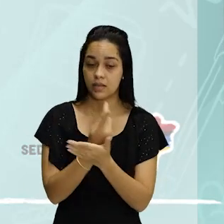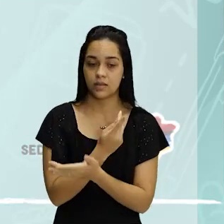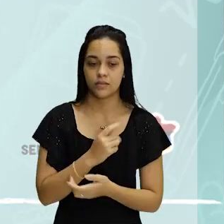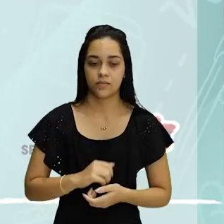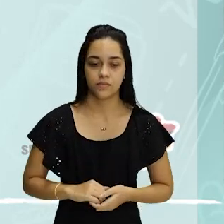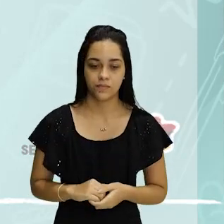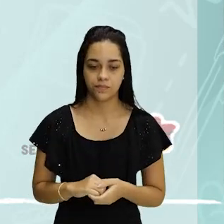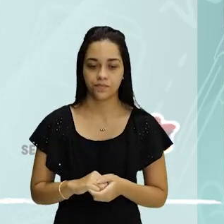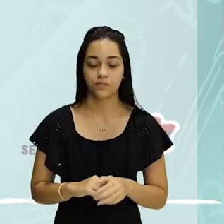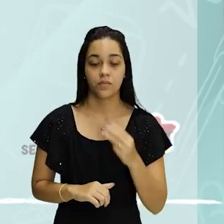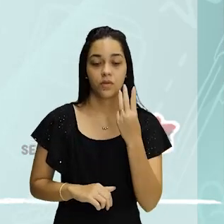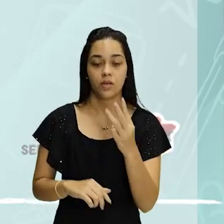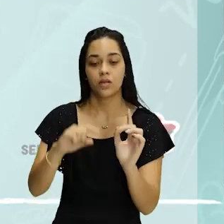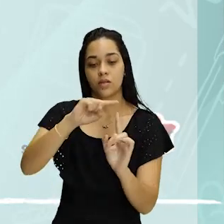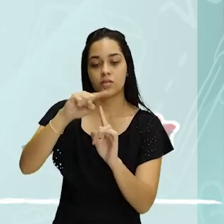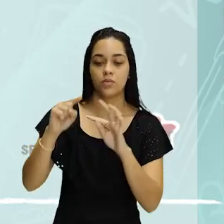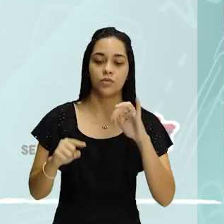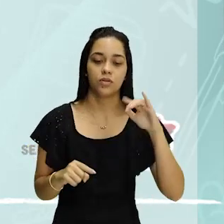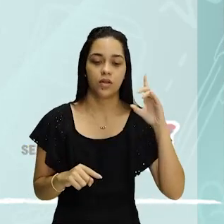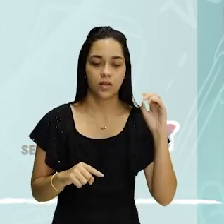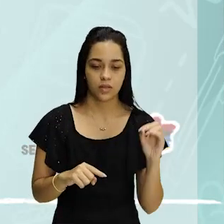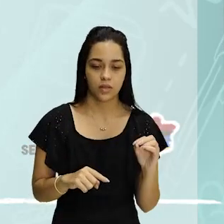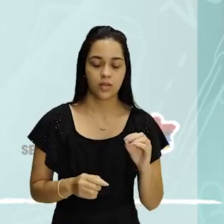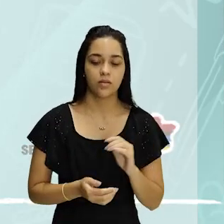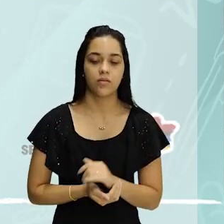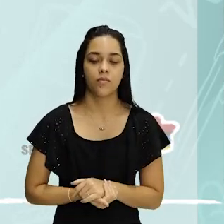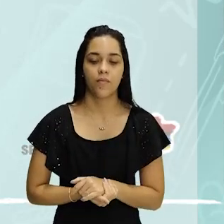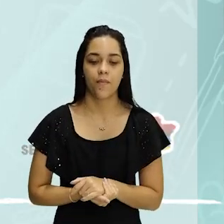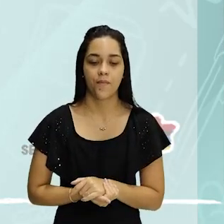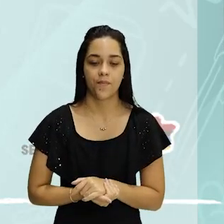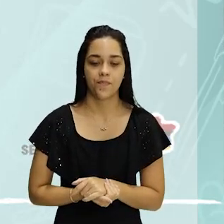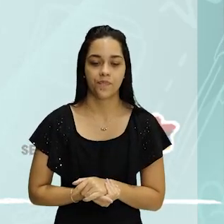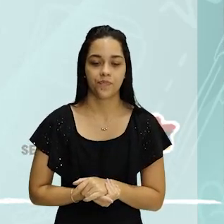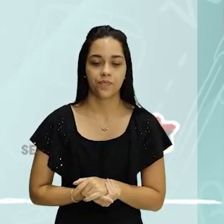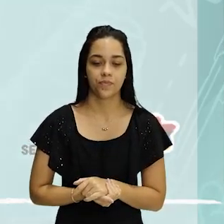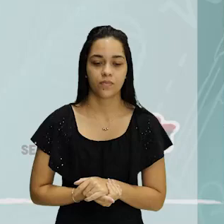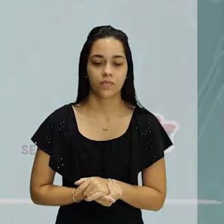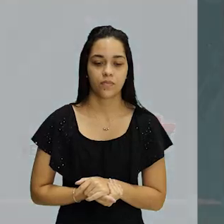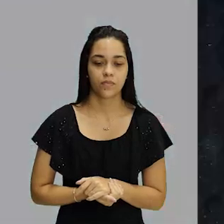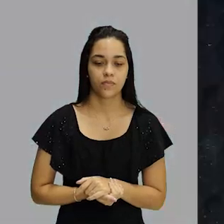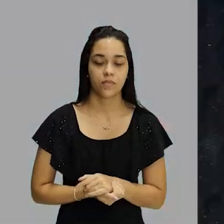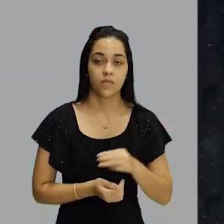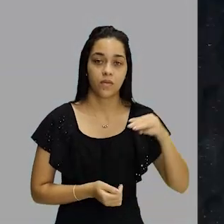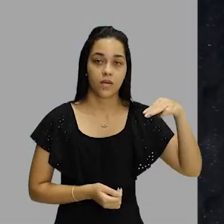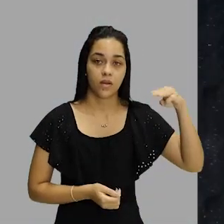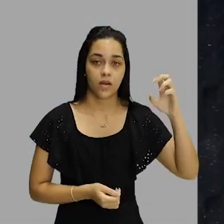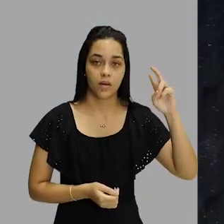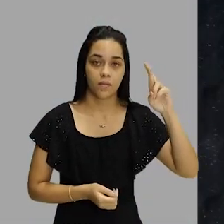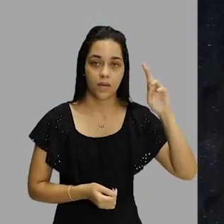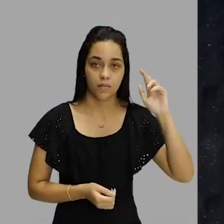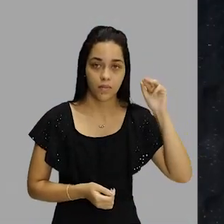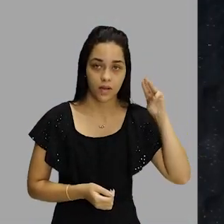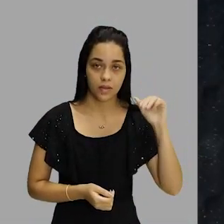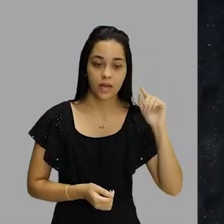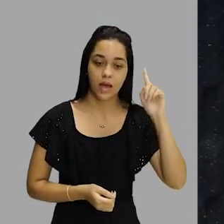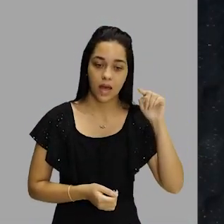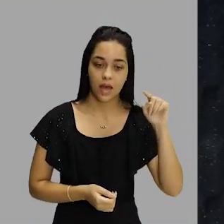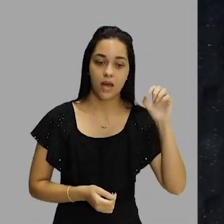incorreta. Nos 3 tipos de tecidos, a membrana plasmática é o sarcolema.